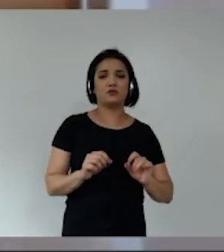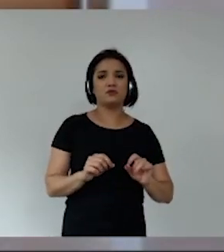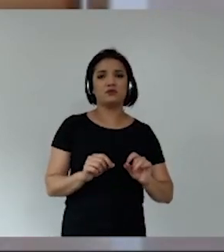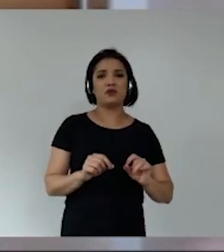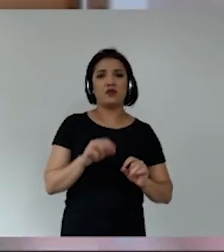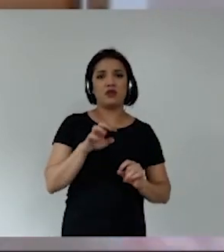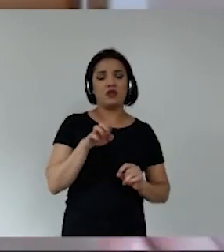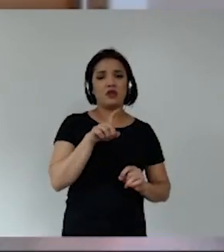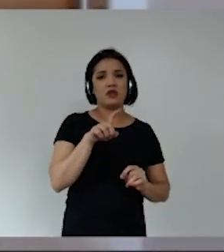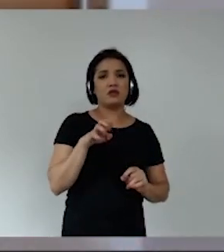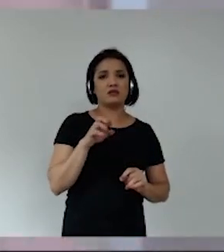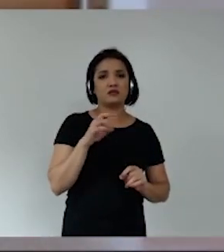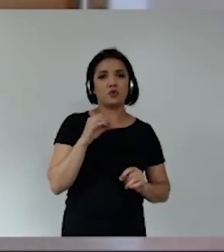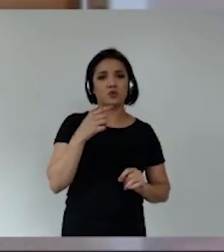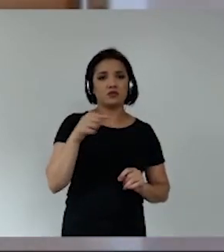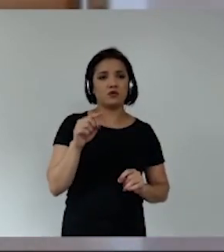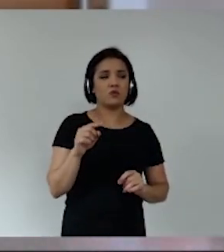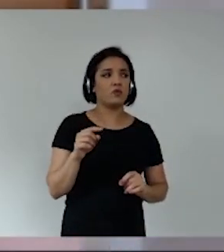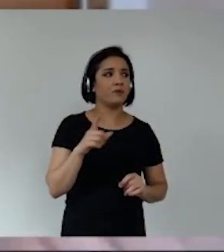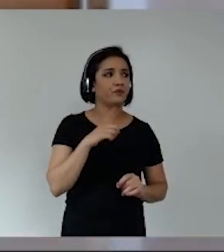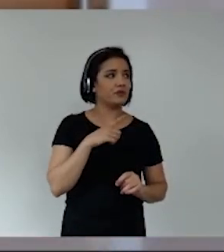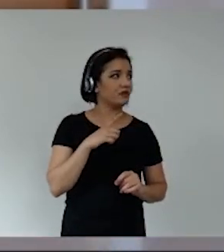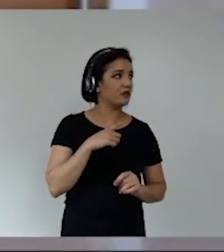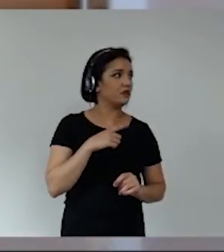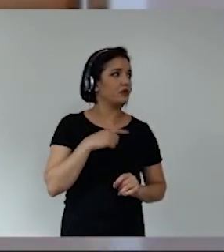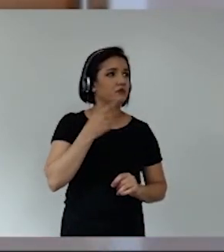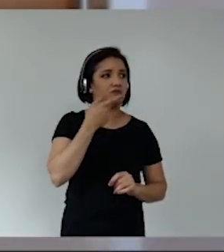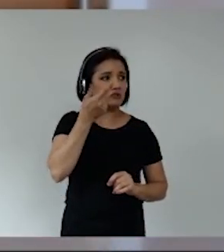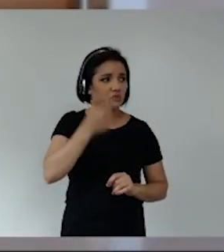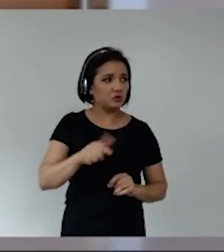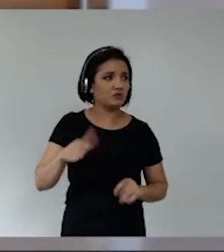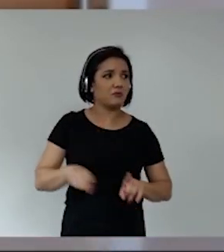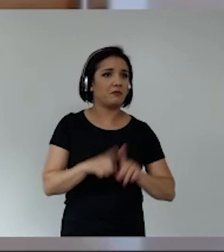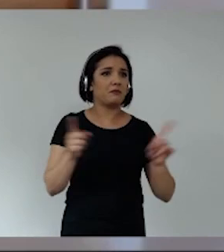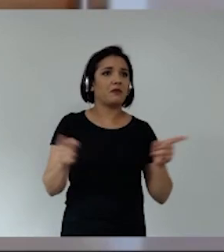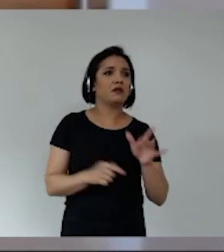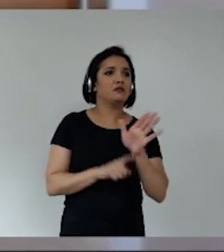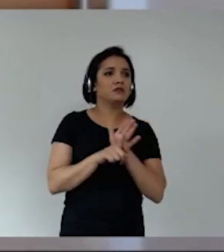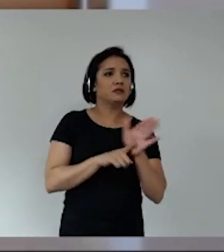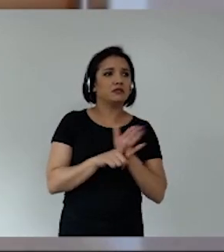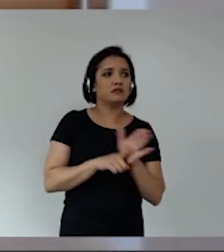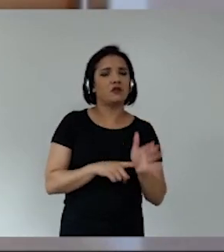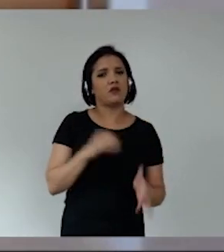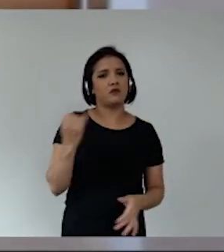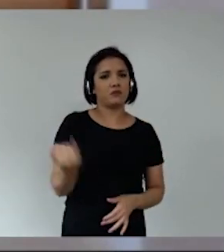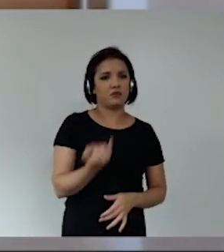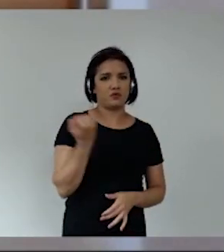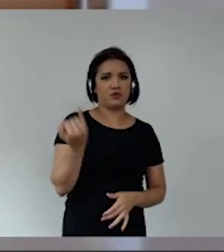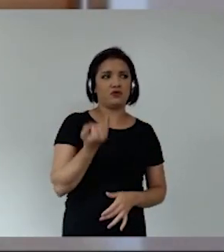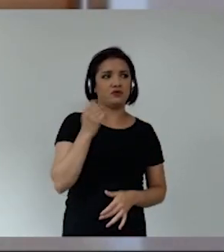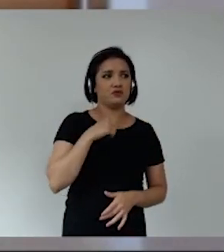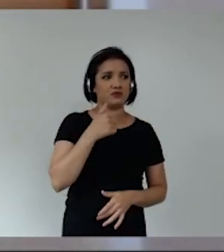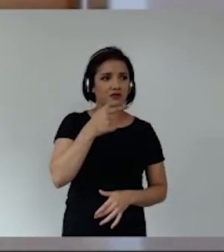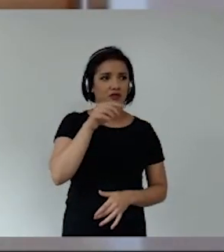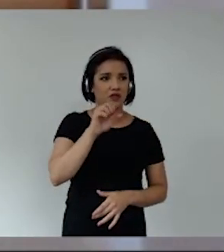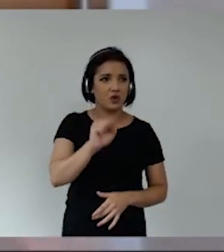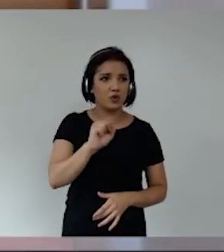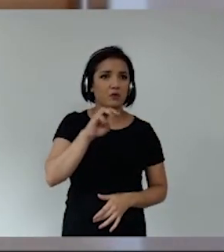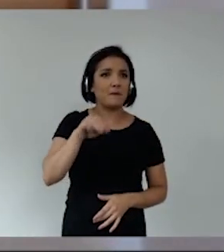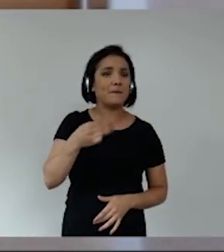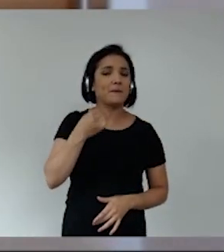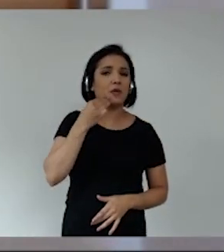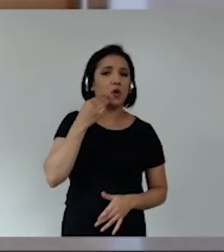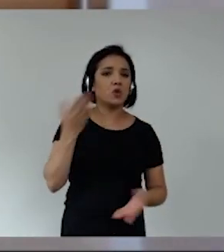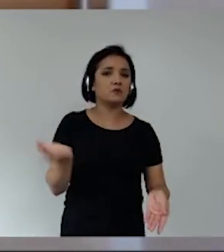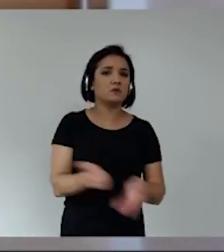sistema executivo. Vejam, chovendo molhado, mas números são sempre importantes, né? 78 milhões de processos em andamento. Né? Na